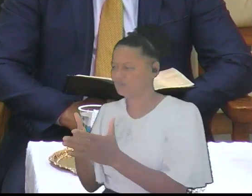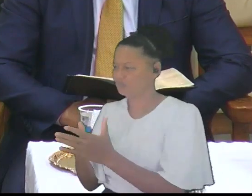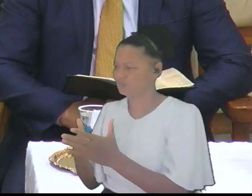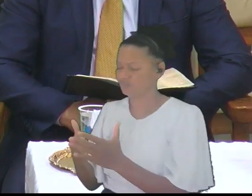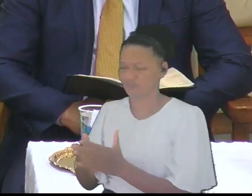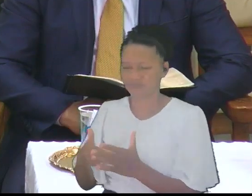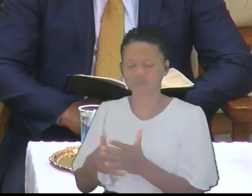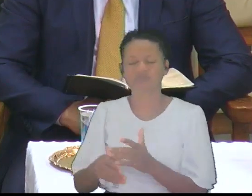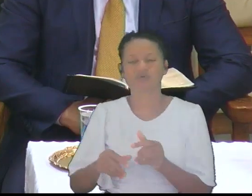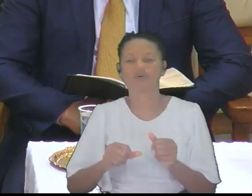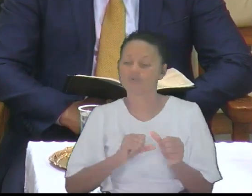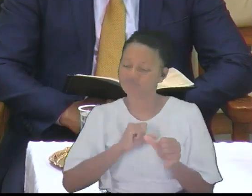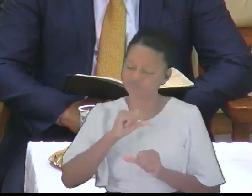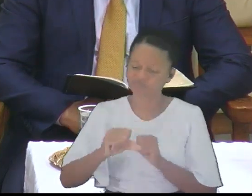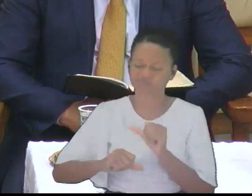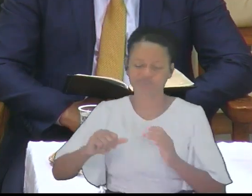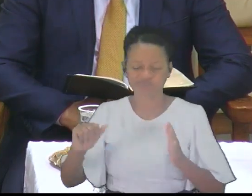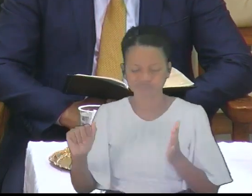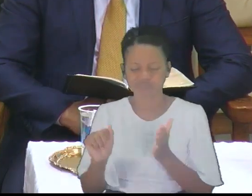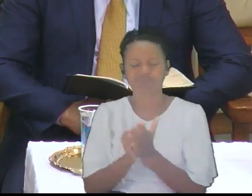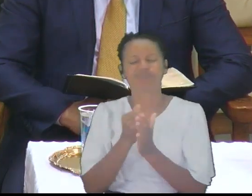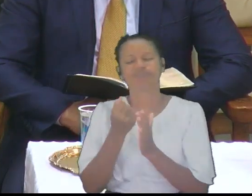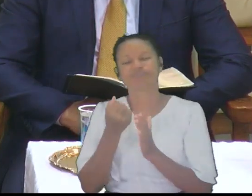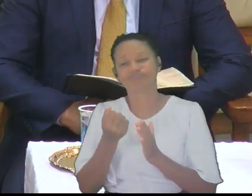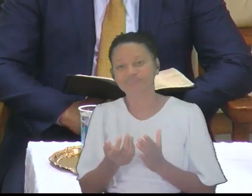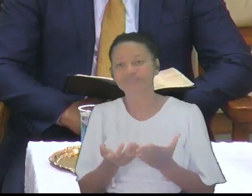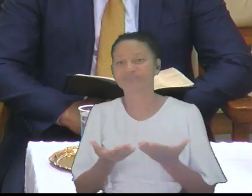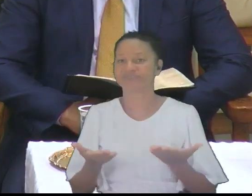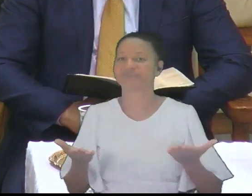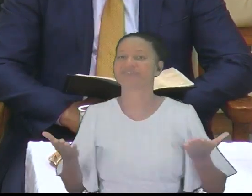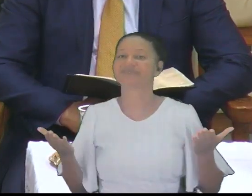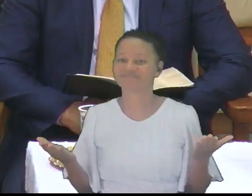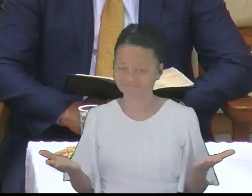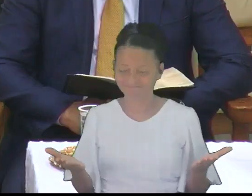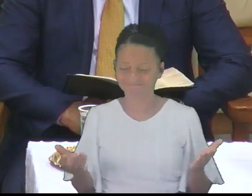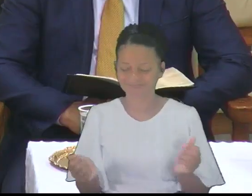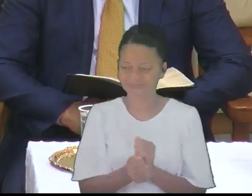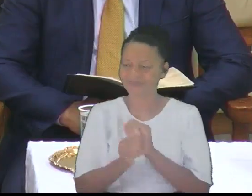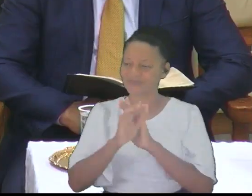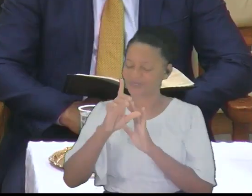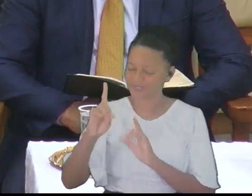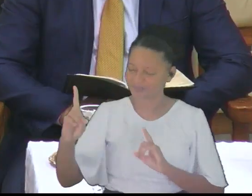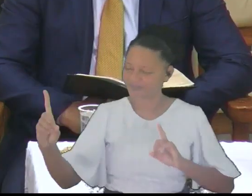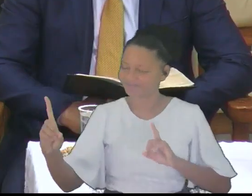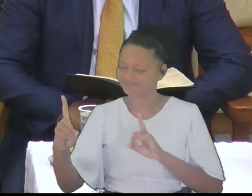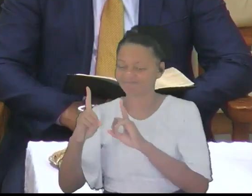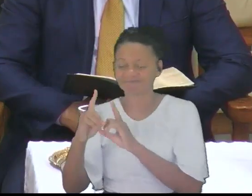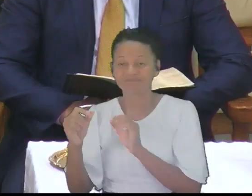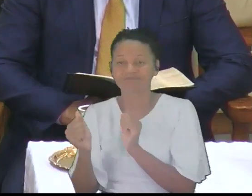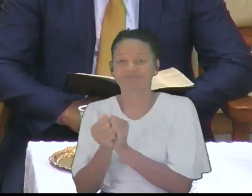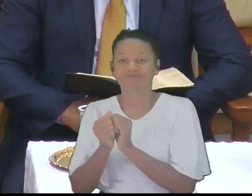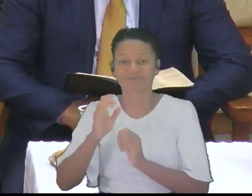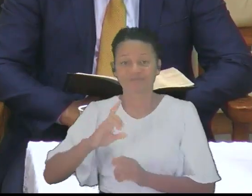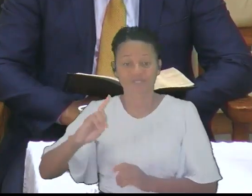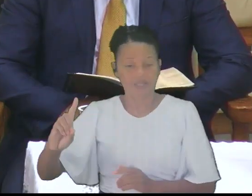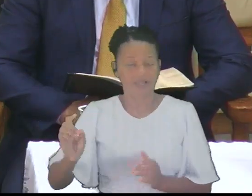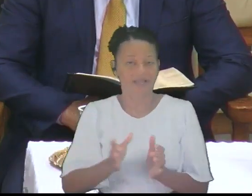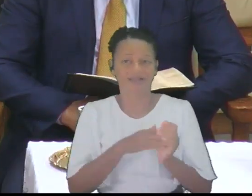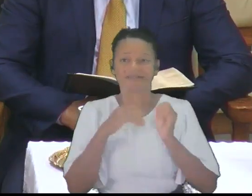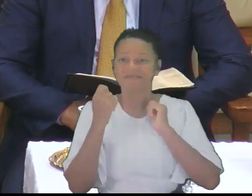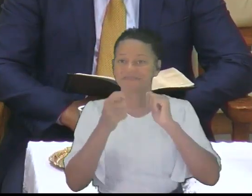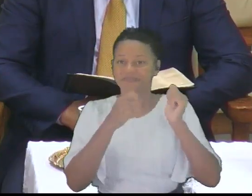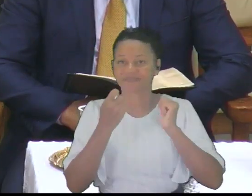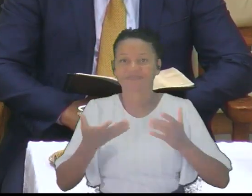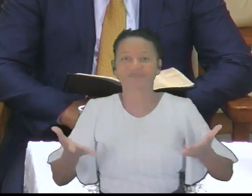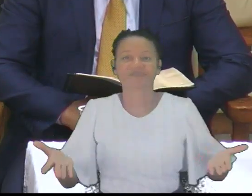foram rompidas para nós nos aproximarmos de Deus. Aleluia! Louvado seja Deus. Agora nós temos o